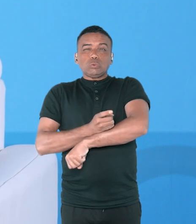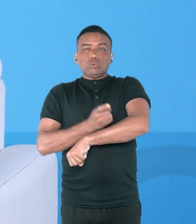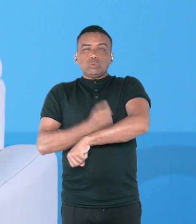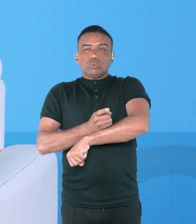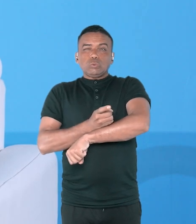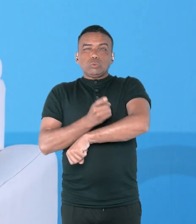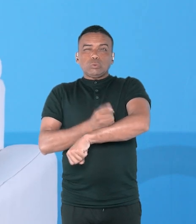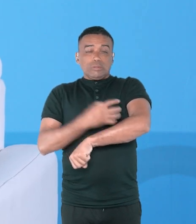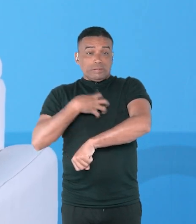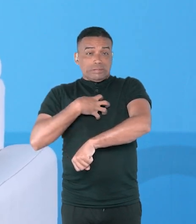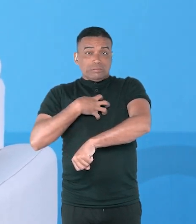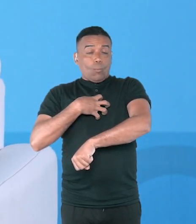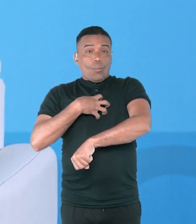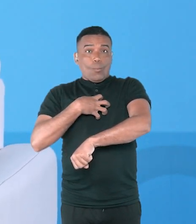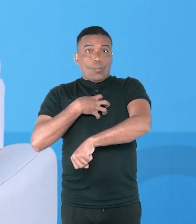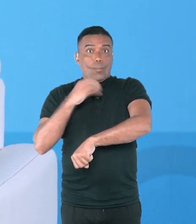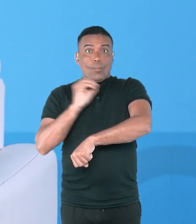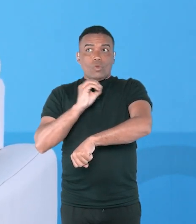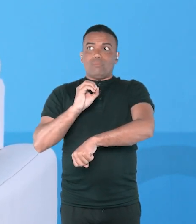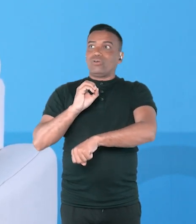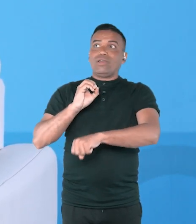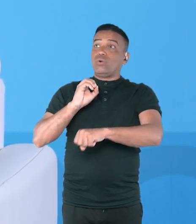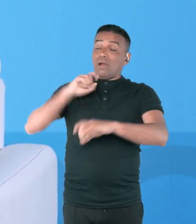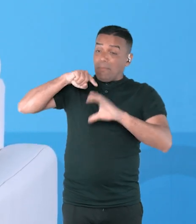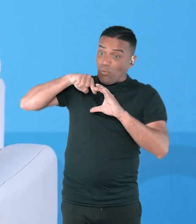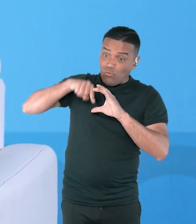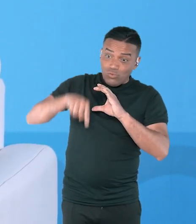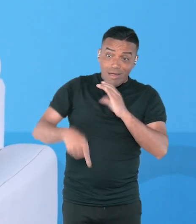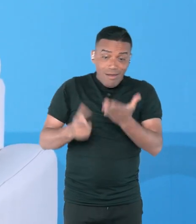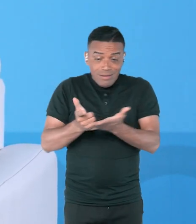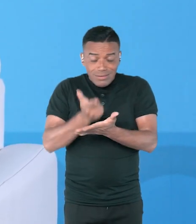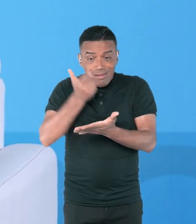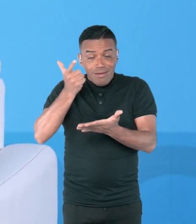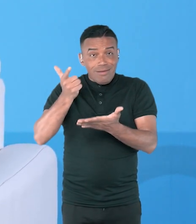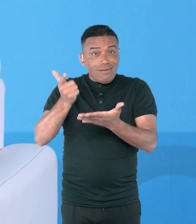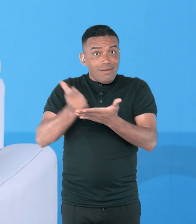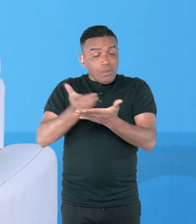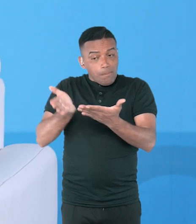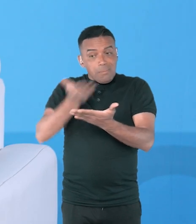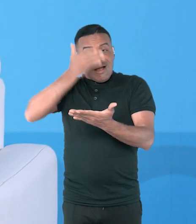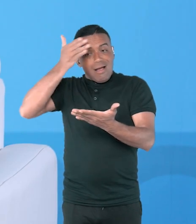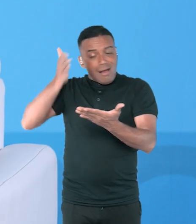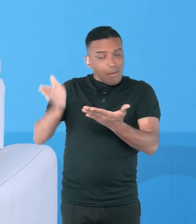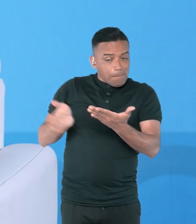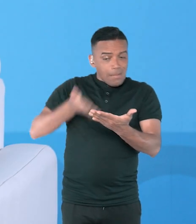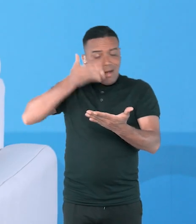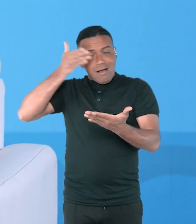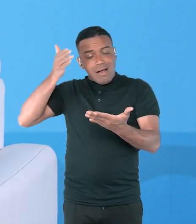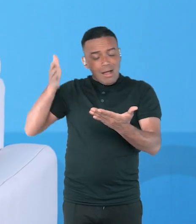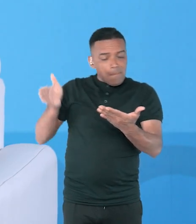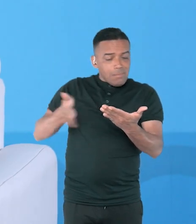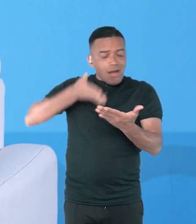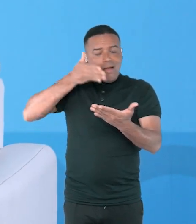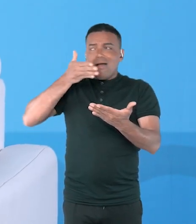dormente. Porque eu estava num outro lugar, num outro universo, né? Você lê aquele um dedo de página do livro